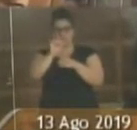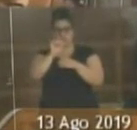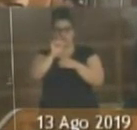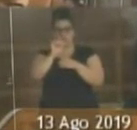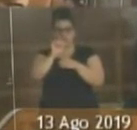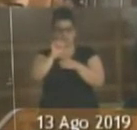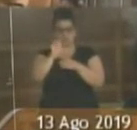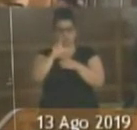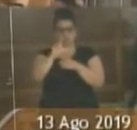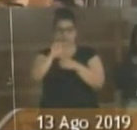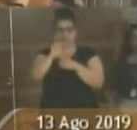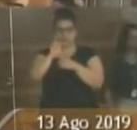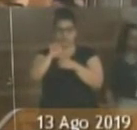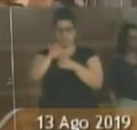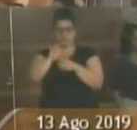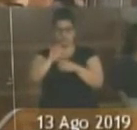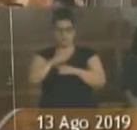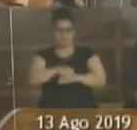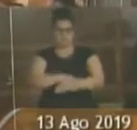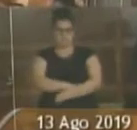o latino.